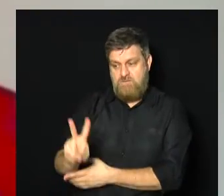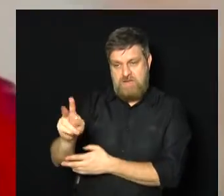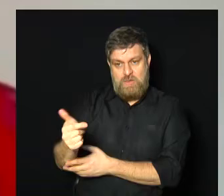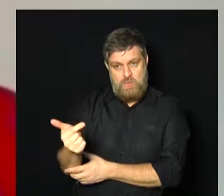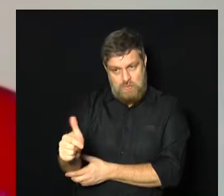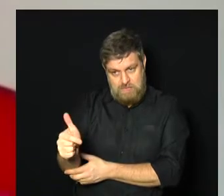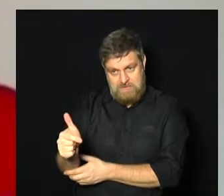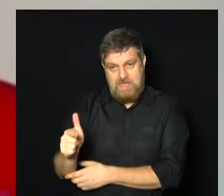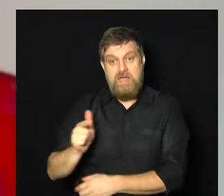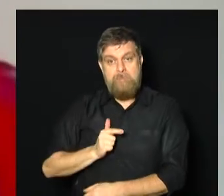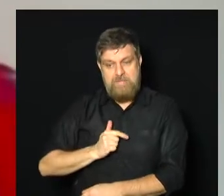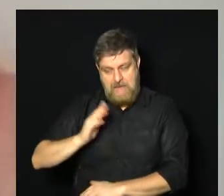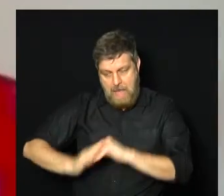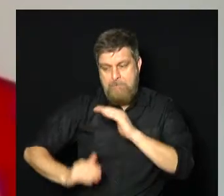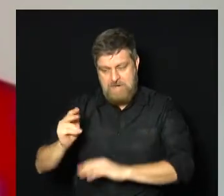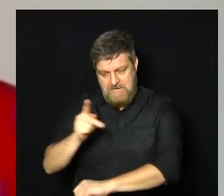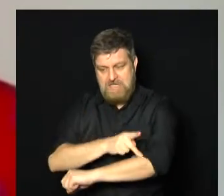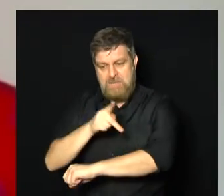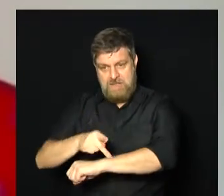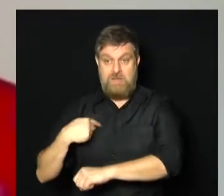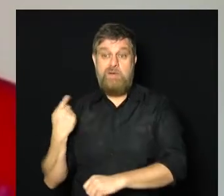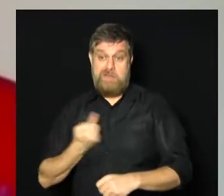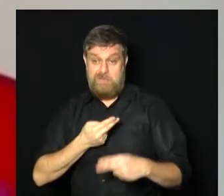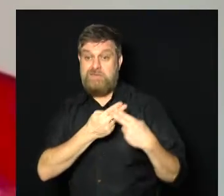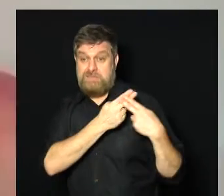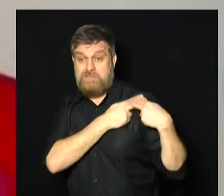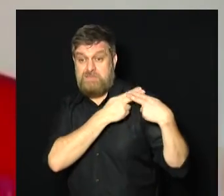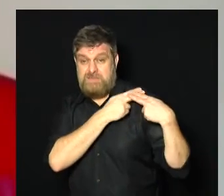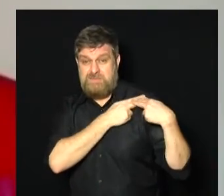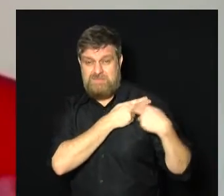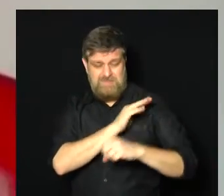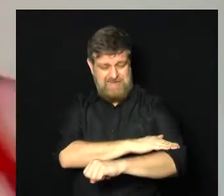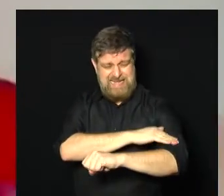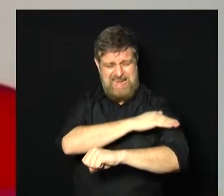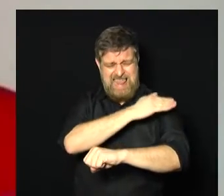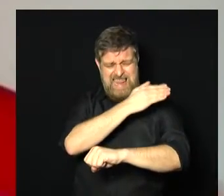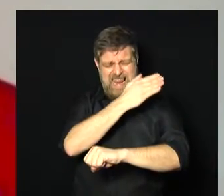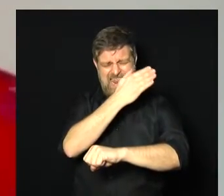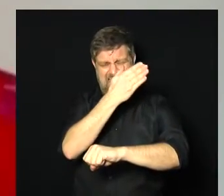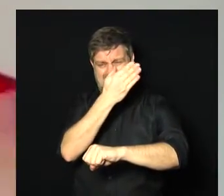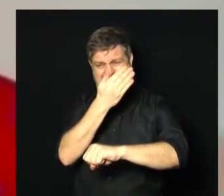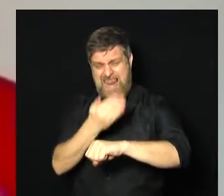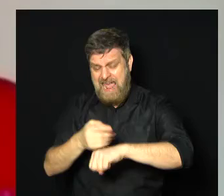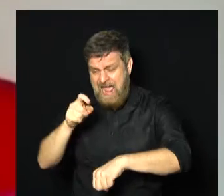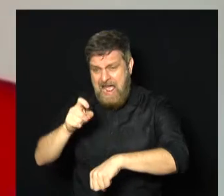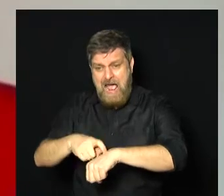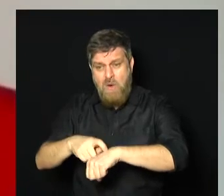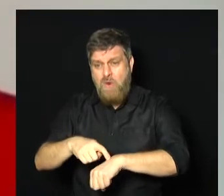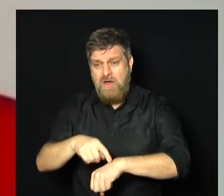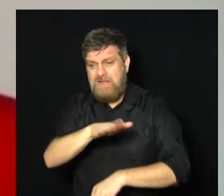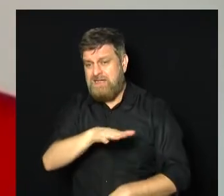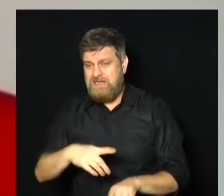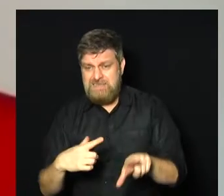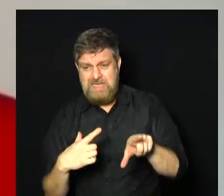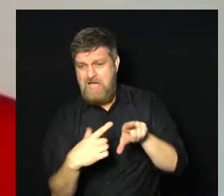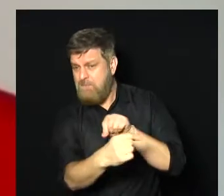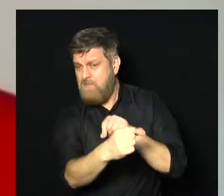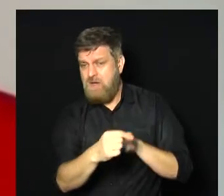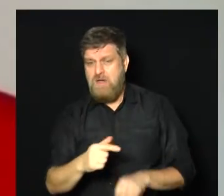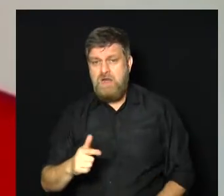reconhecido, mas tem. Todo o nosso dia, né, com as crianças, da hora que elas chegam até a hora delas ir embora, é